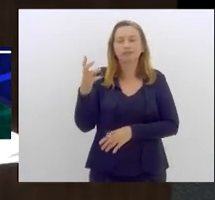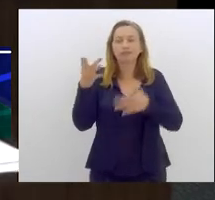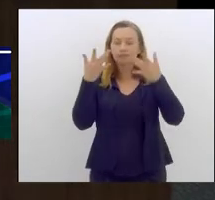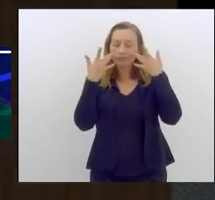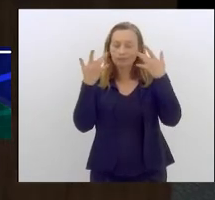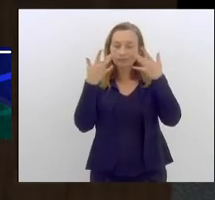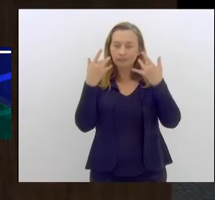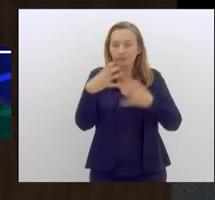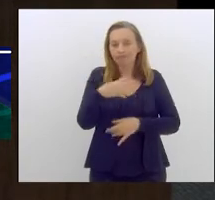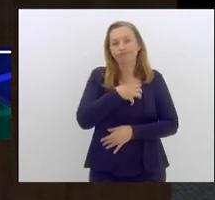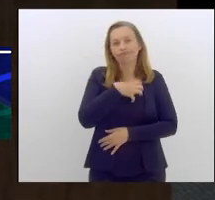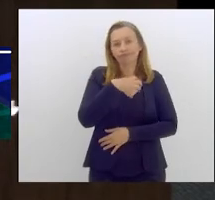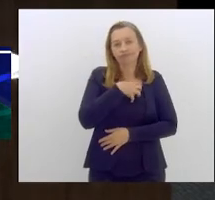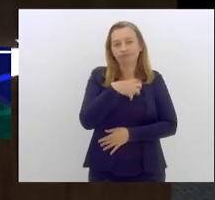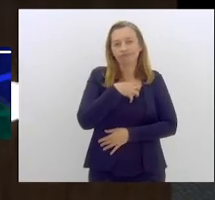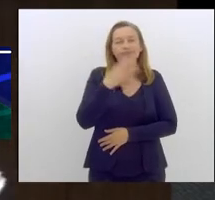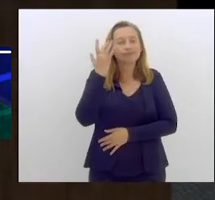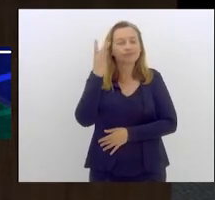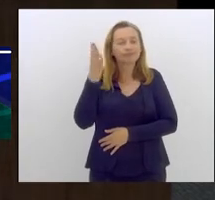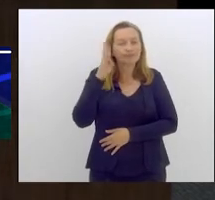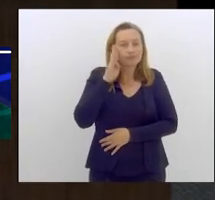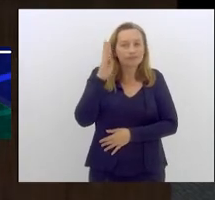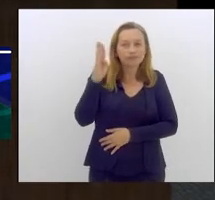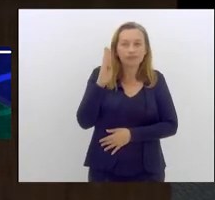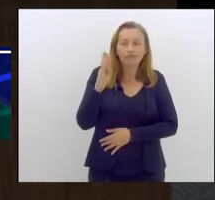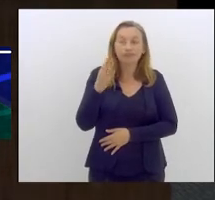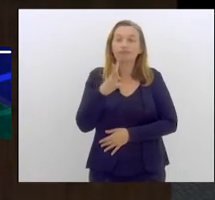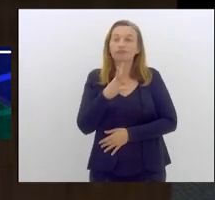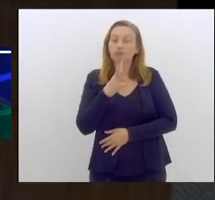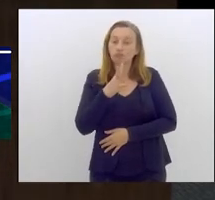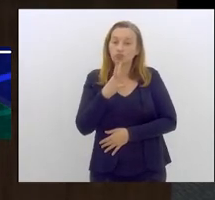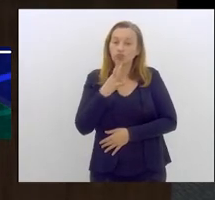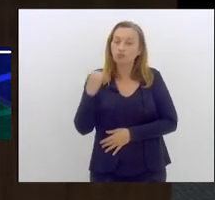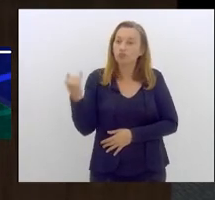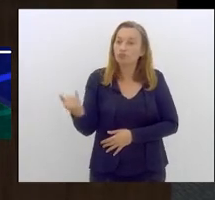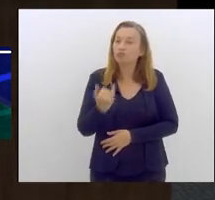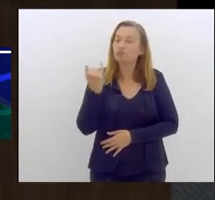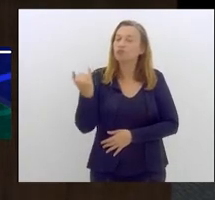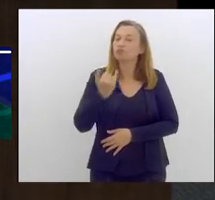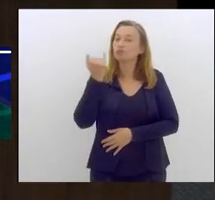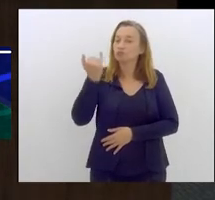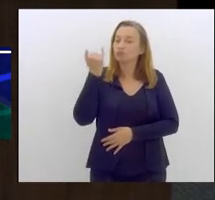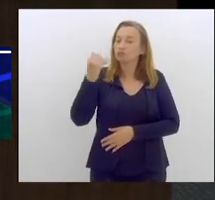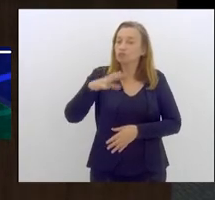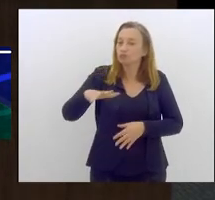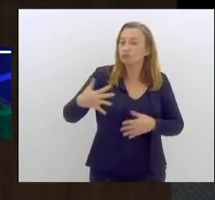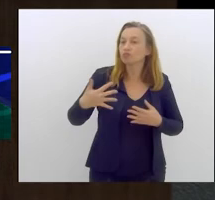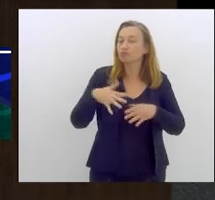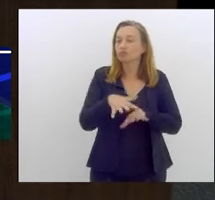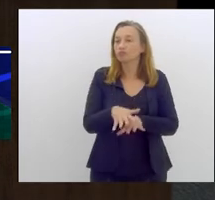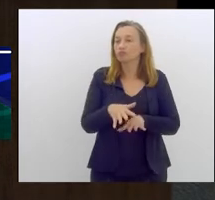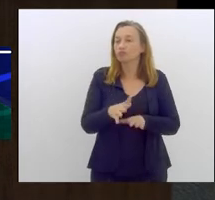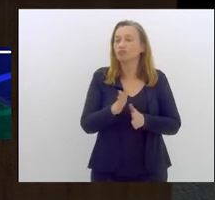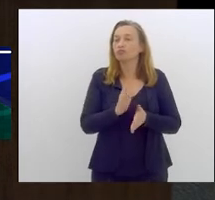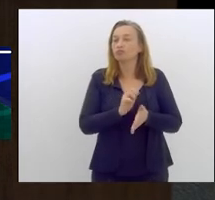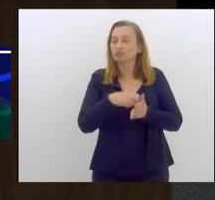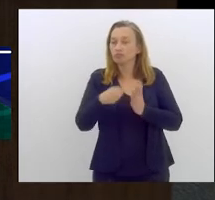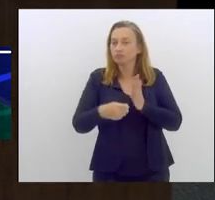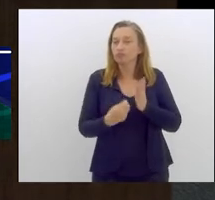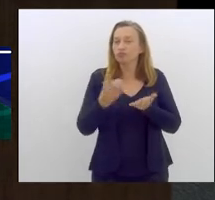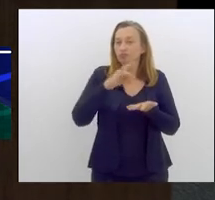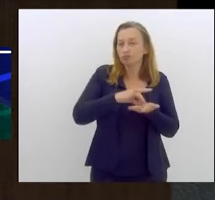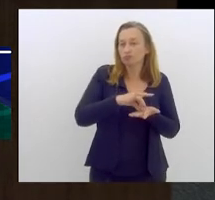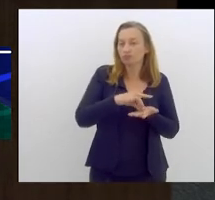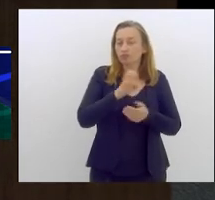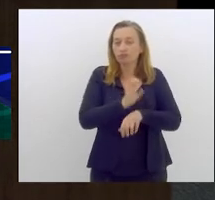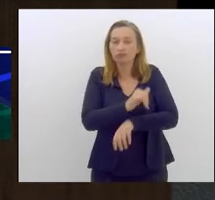nesse sentido, eu acho fundamental a gente reconhecer a importância da inclusão no calendário oficial do Estado do Rio de Janeiro,